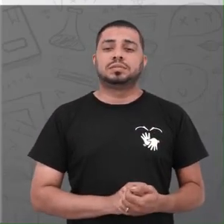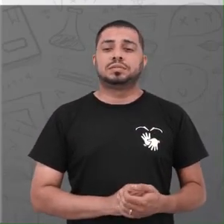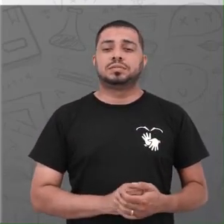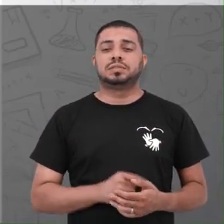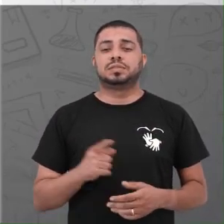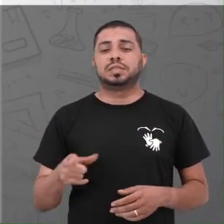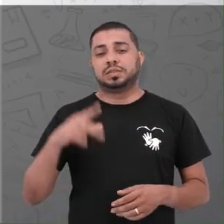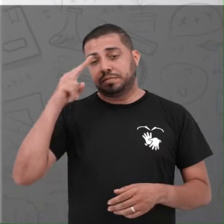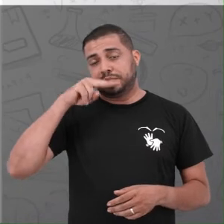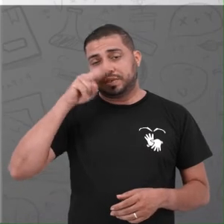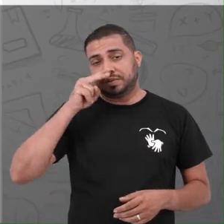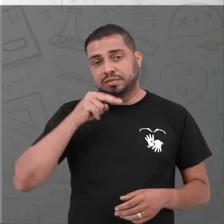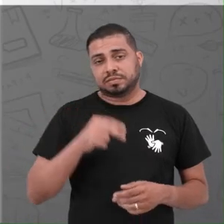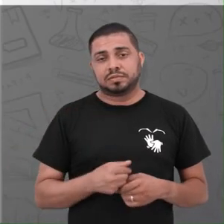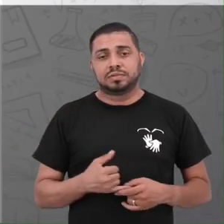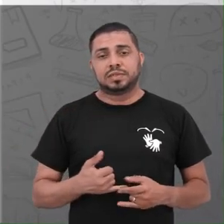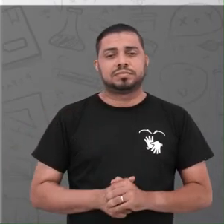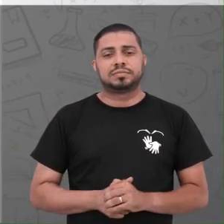nesse mesmo alinhamento.